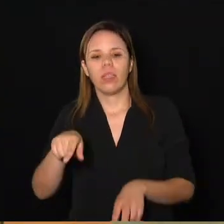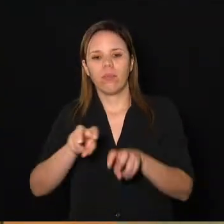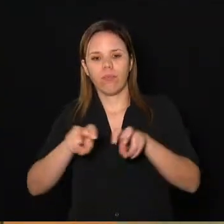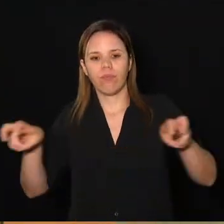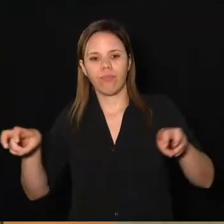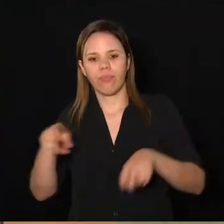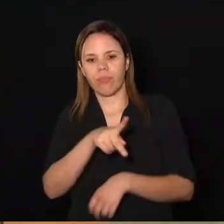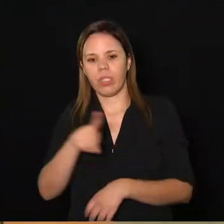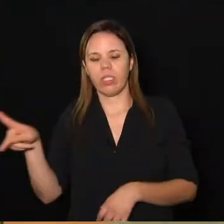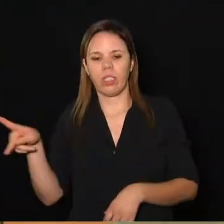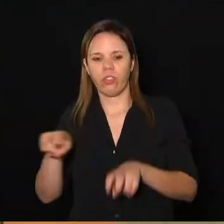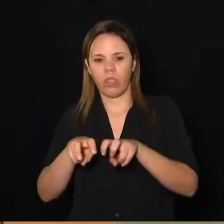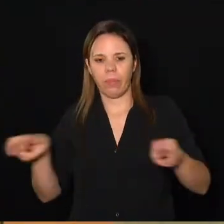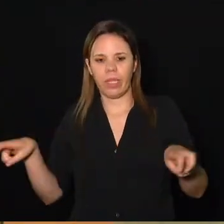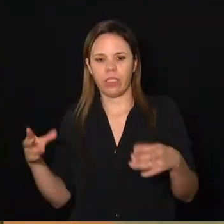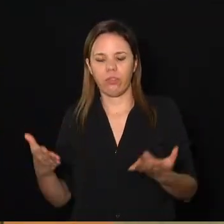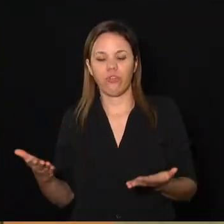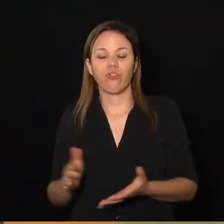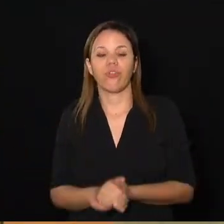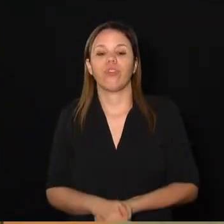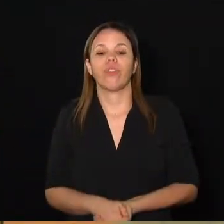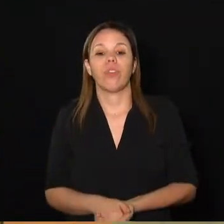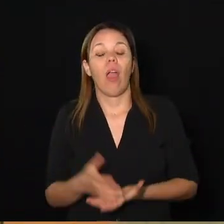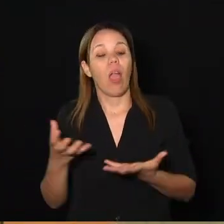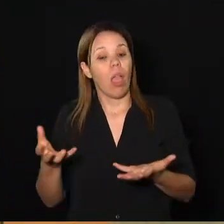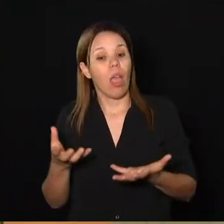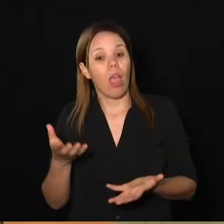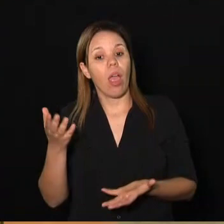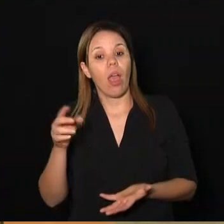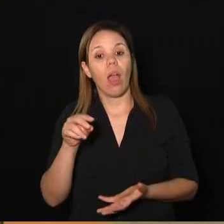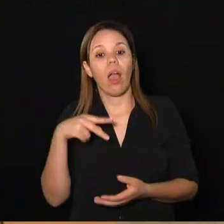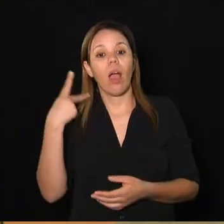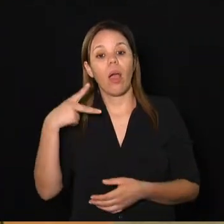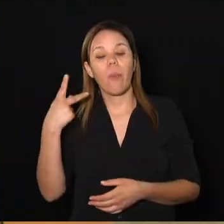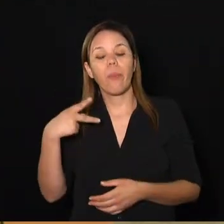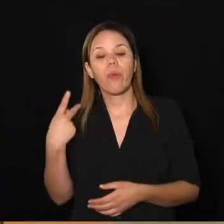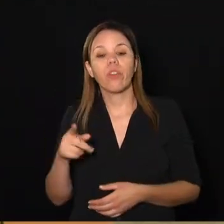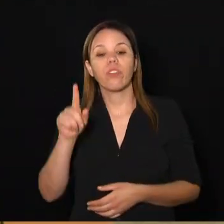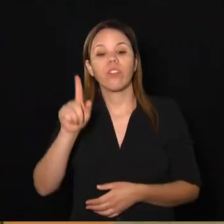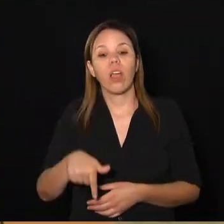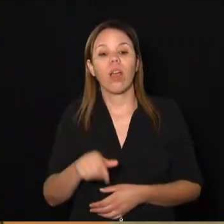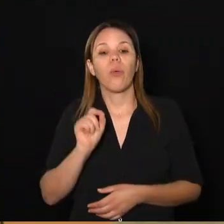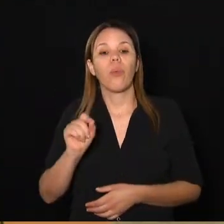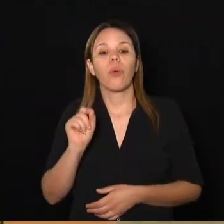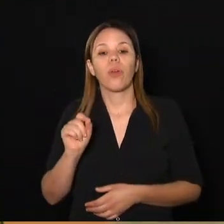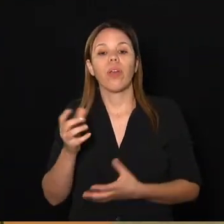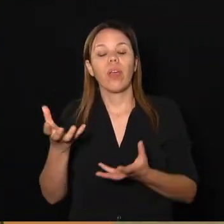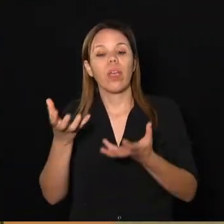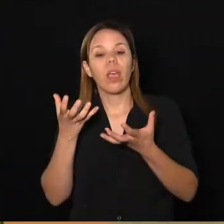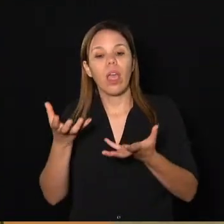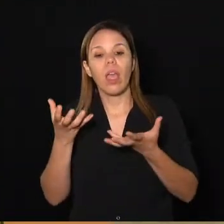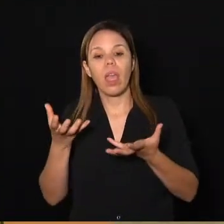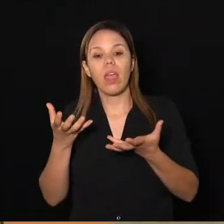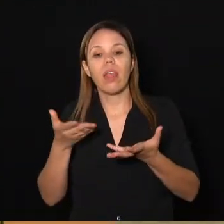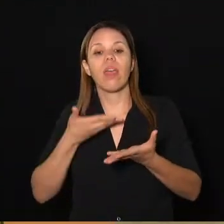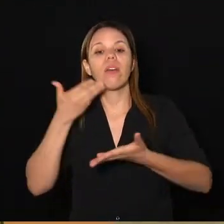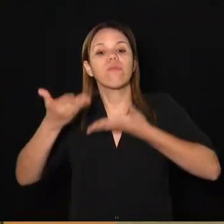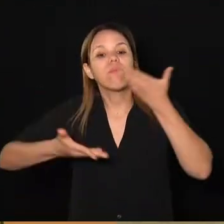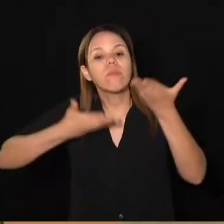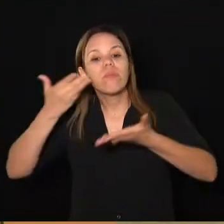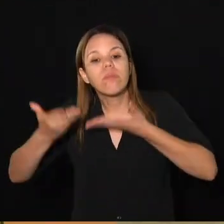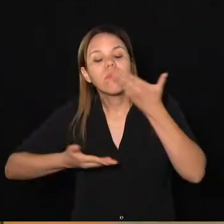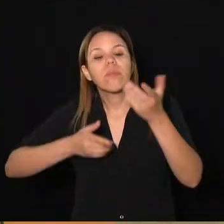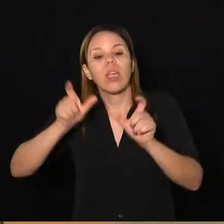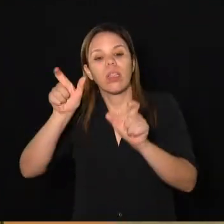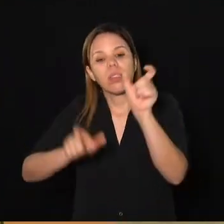eu acho coloquei o que o bispo falou a política nada mais é do que querer o bem no próximo assim